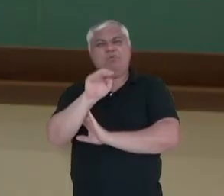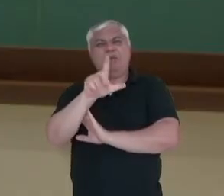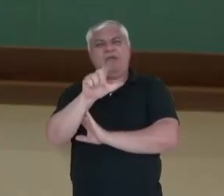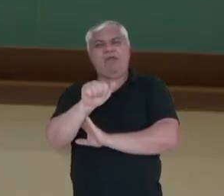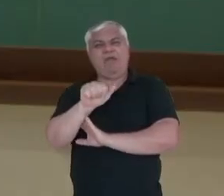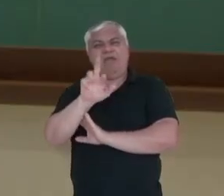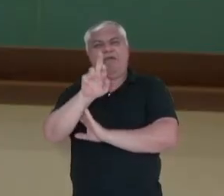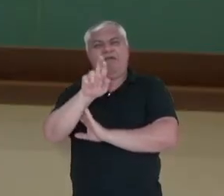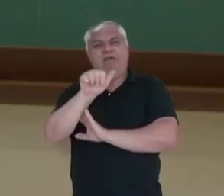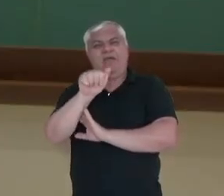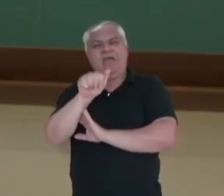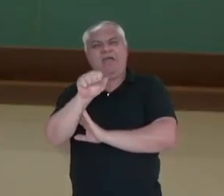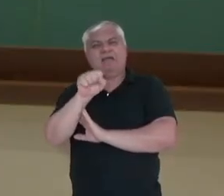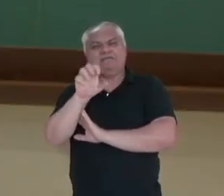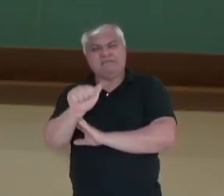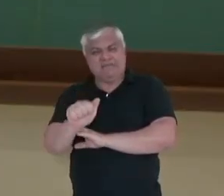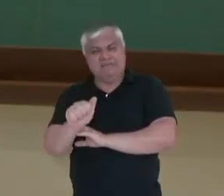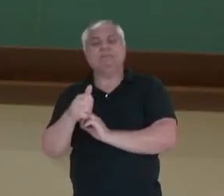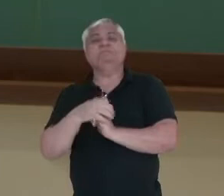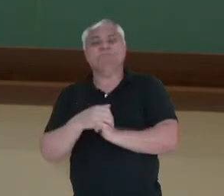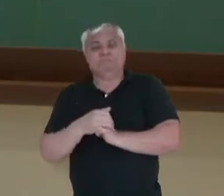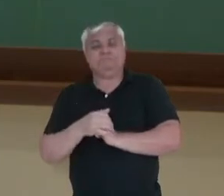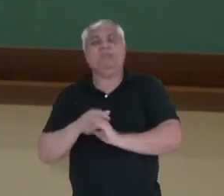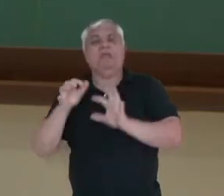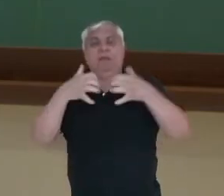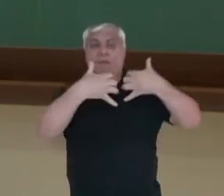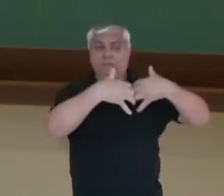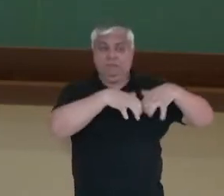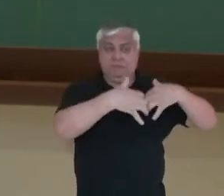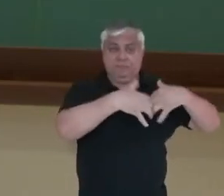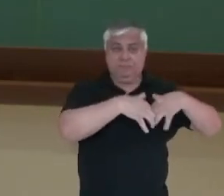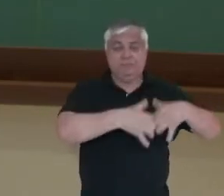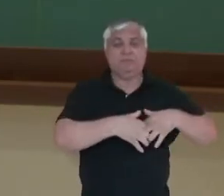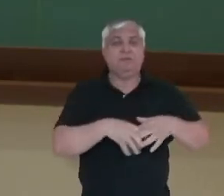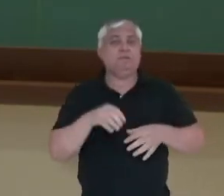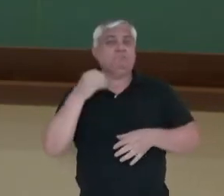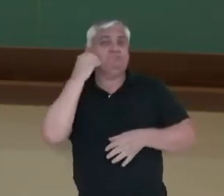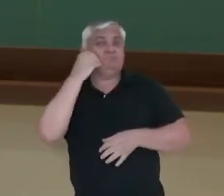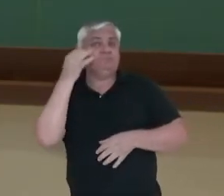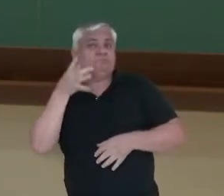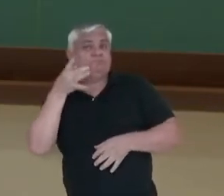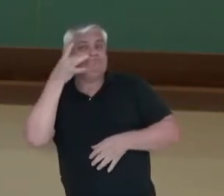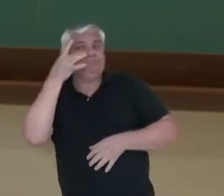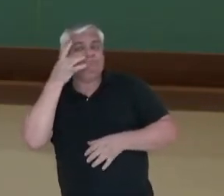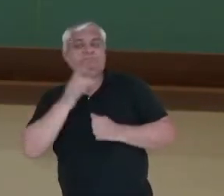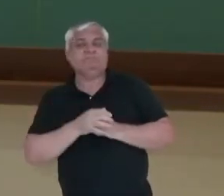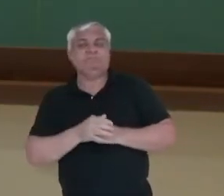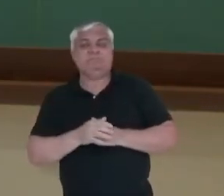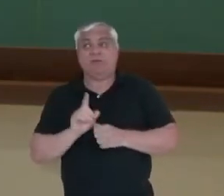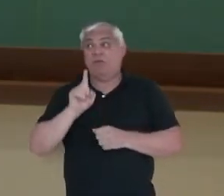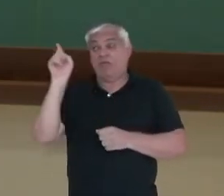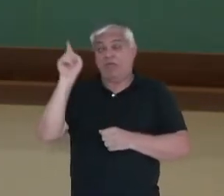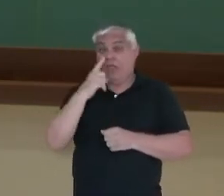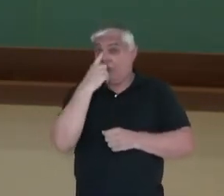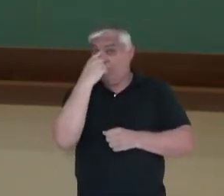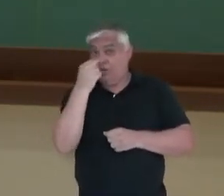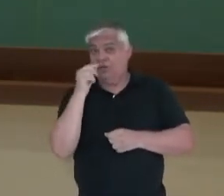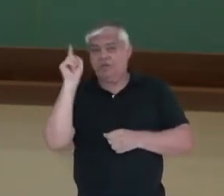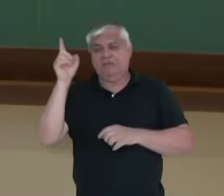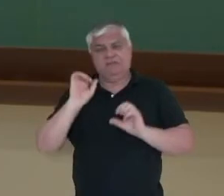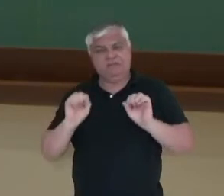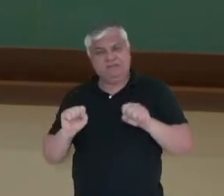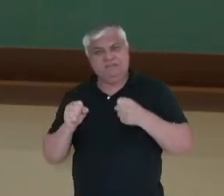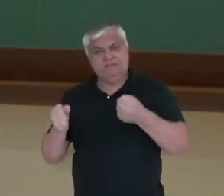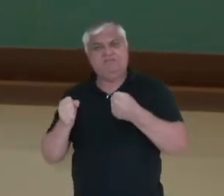lembrar lá da diferença entre racionalismo e empirismo. Então, o John Locke é um filósofo que vai defender que